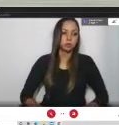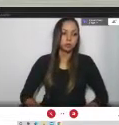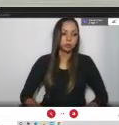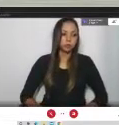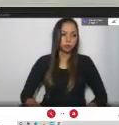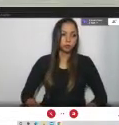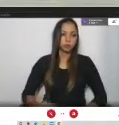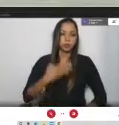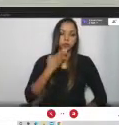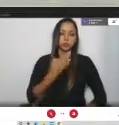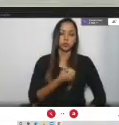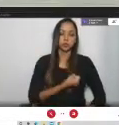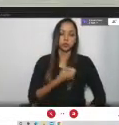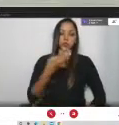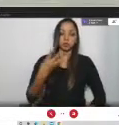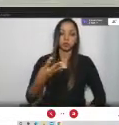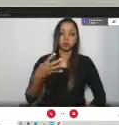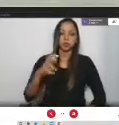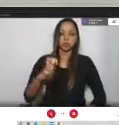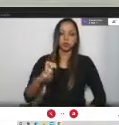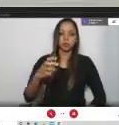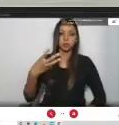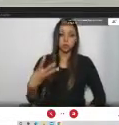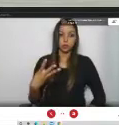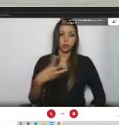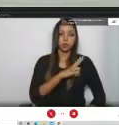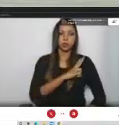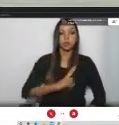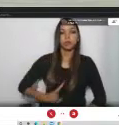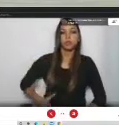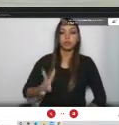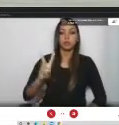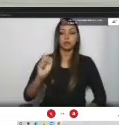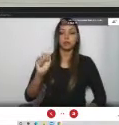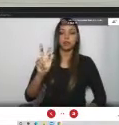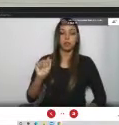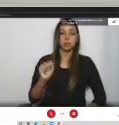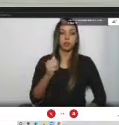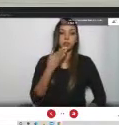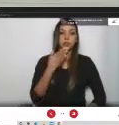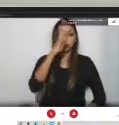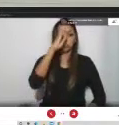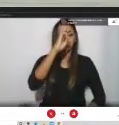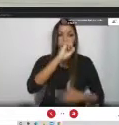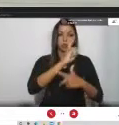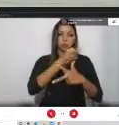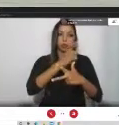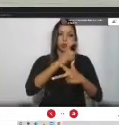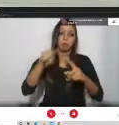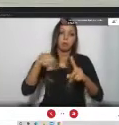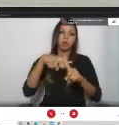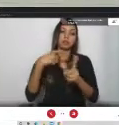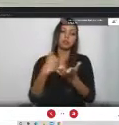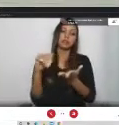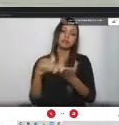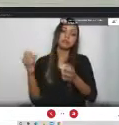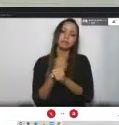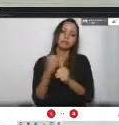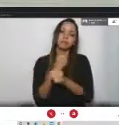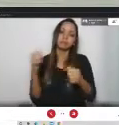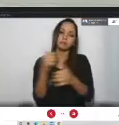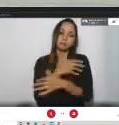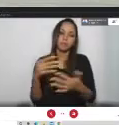Indicação 453, vereador Vavá Azevedo, indica ao chefe do Executivo Municipal, extensiva Secretaria de Obras Públicas, atendendo